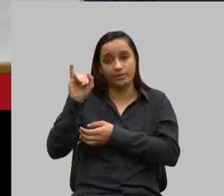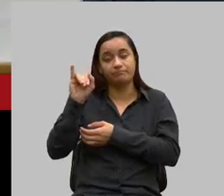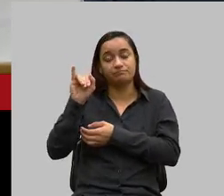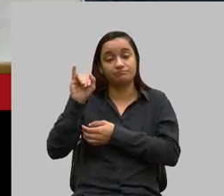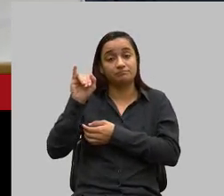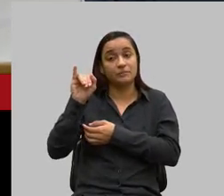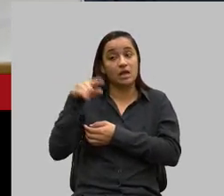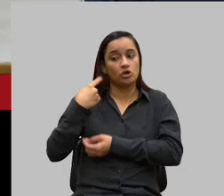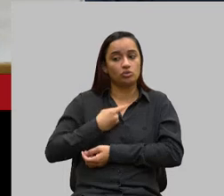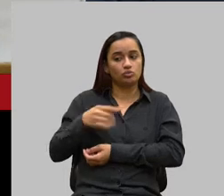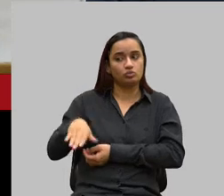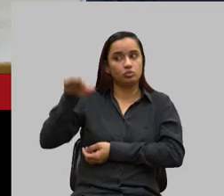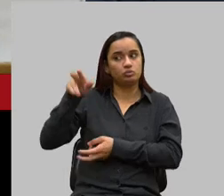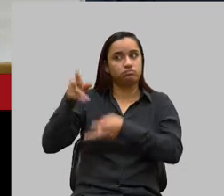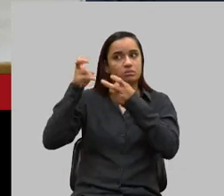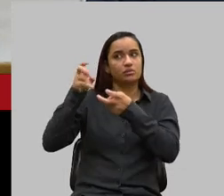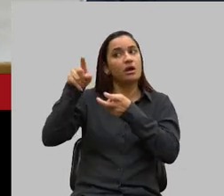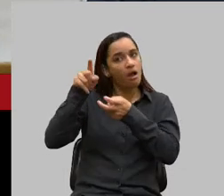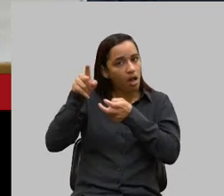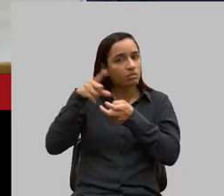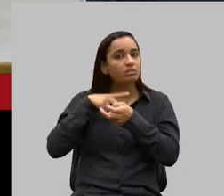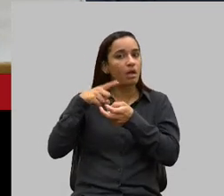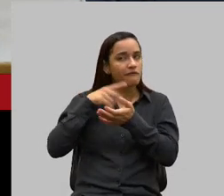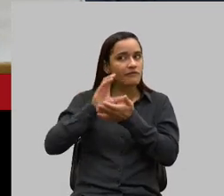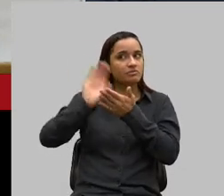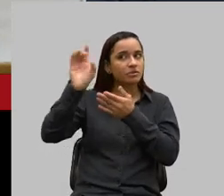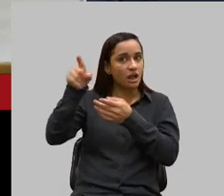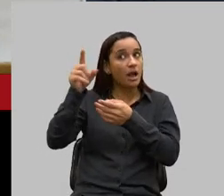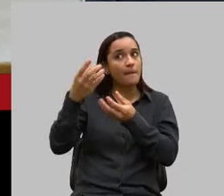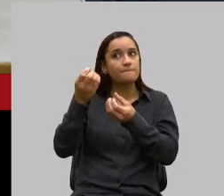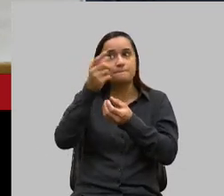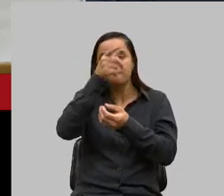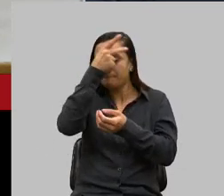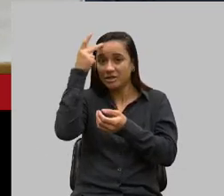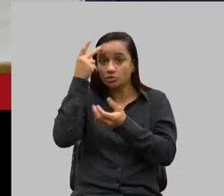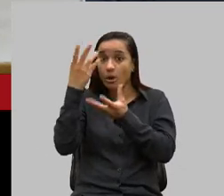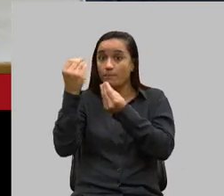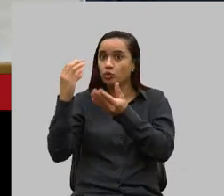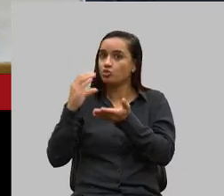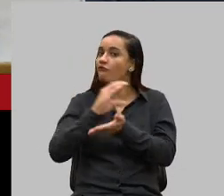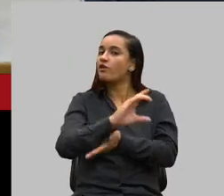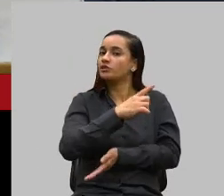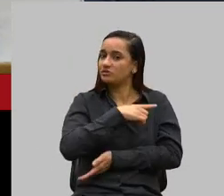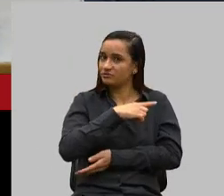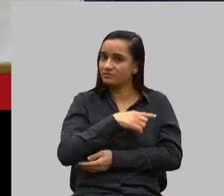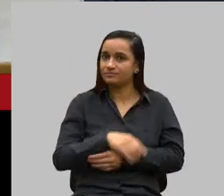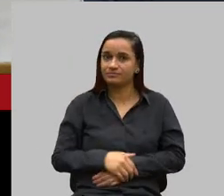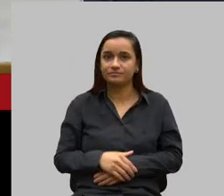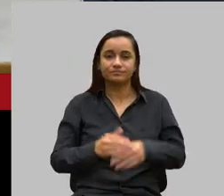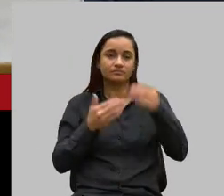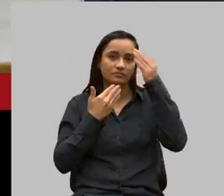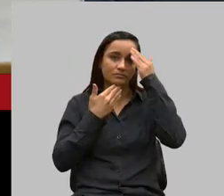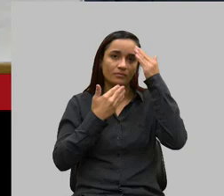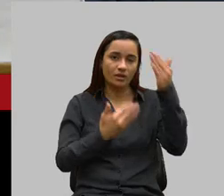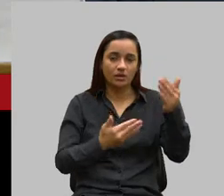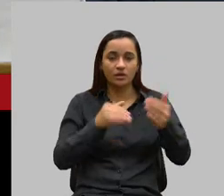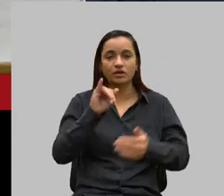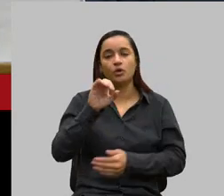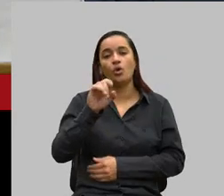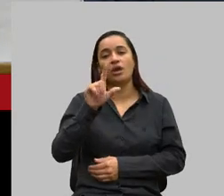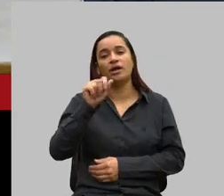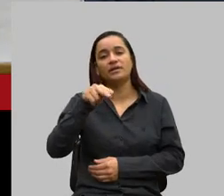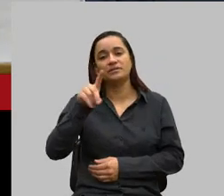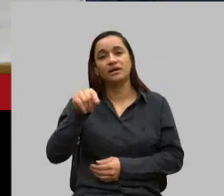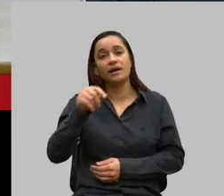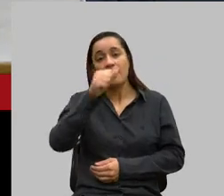tem que olhar porque é um grande investidor Quero agradecer sua ida lá em urana de Minas a prefeita Tânia mandou um